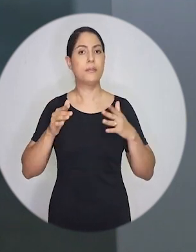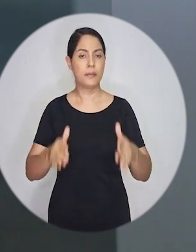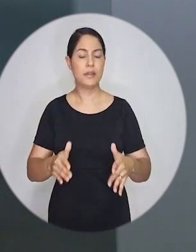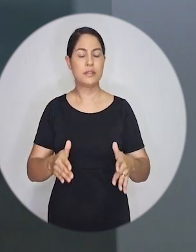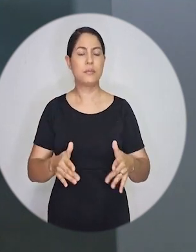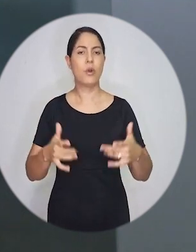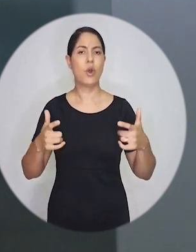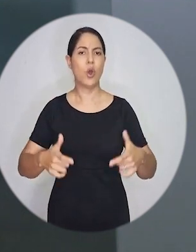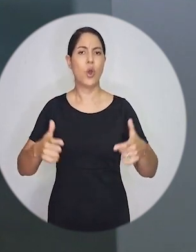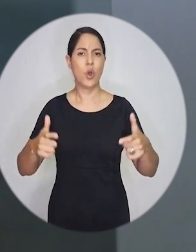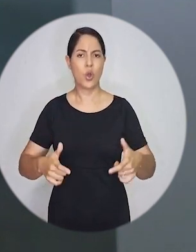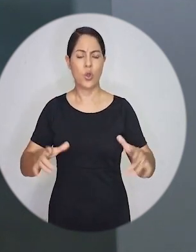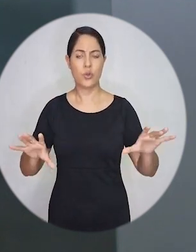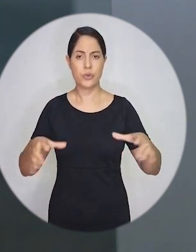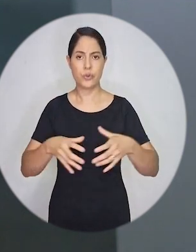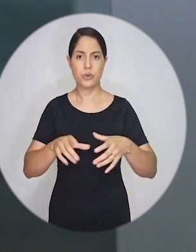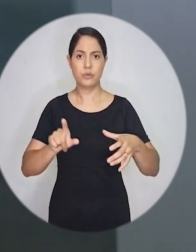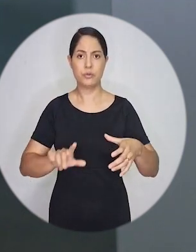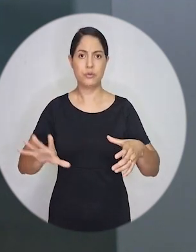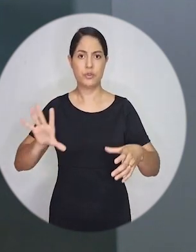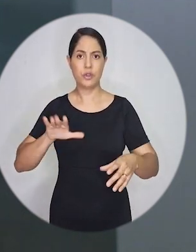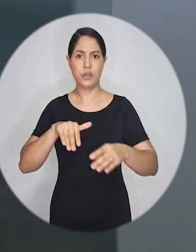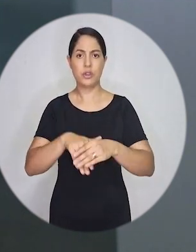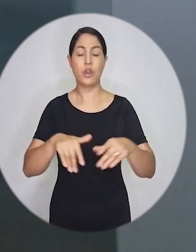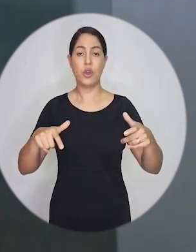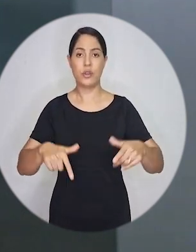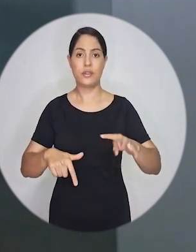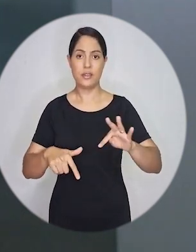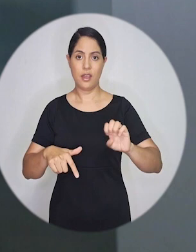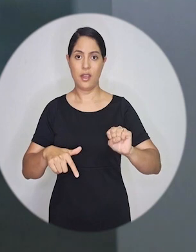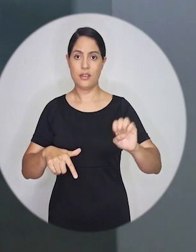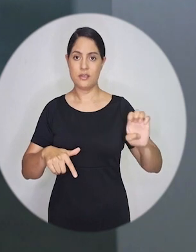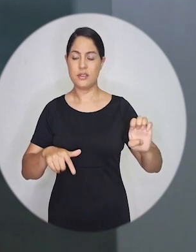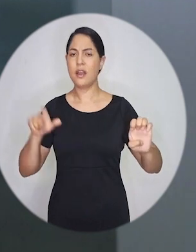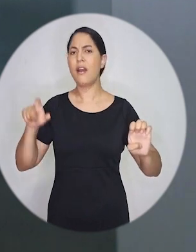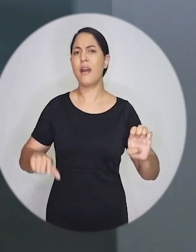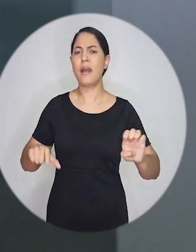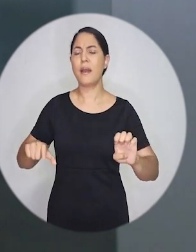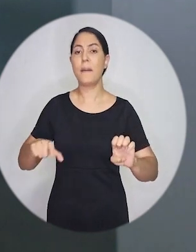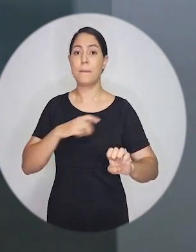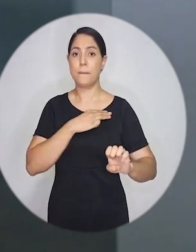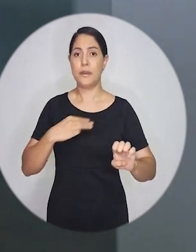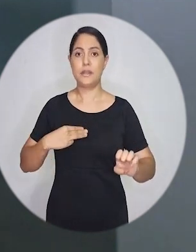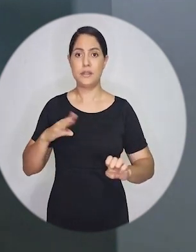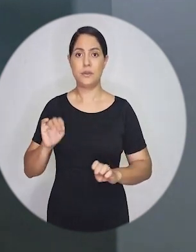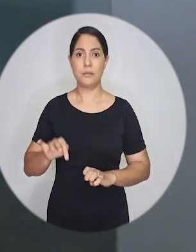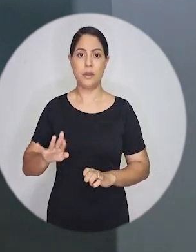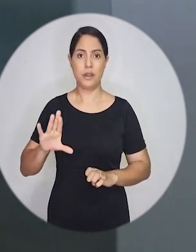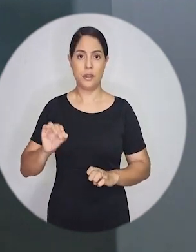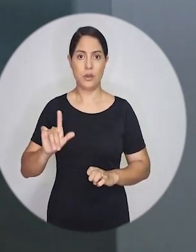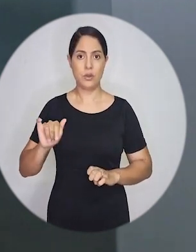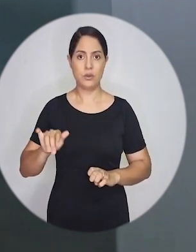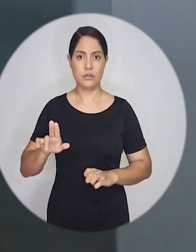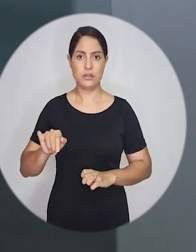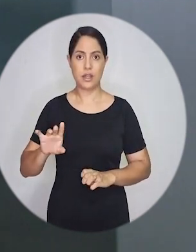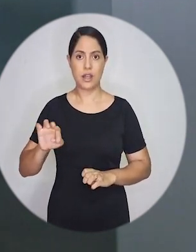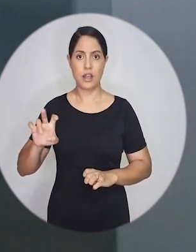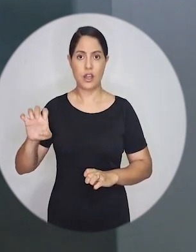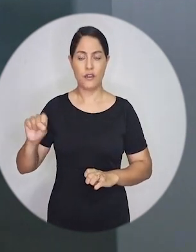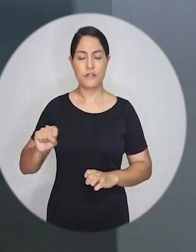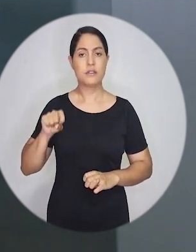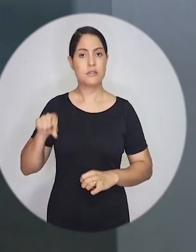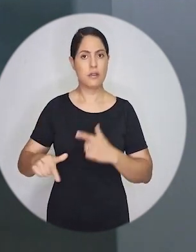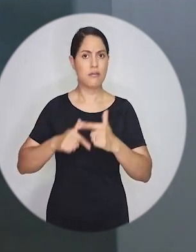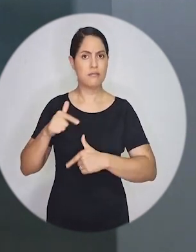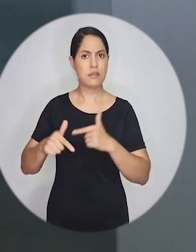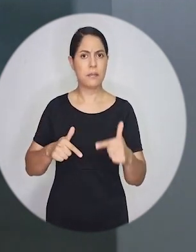da Justiça Eleitoral, ministro Benedito Gonçalves, realizada no TSE. Em Brasília, Simonetti elogiou o trabalho